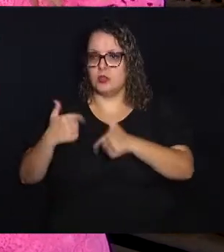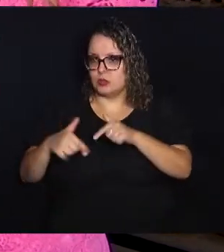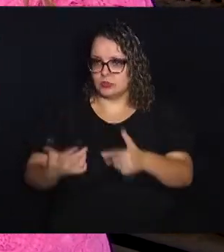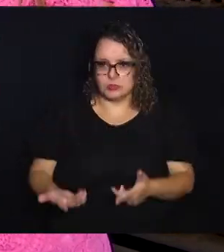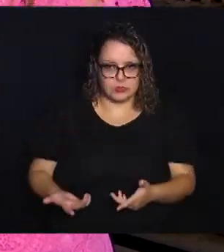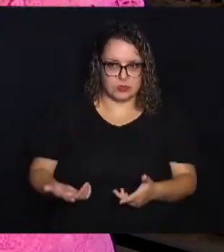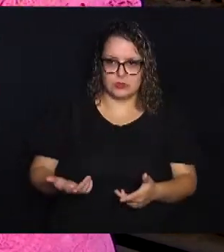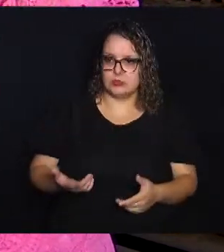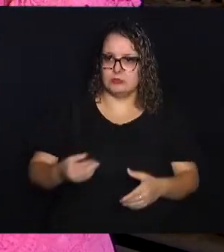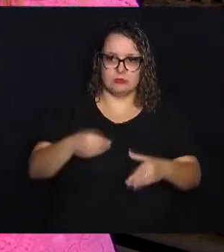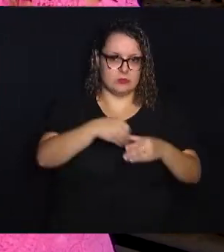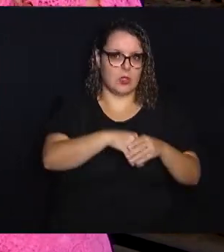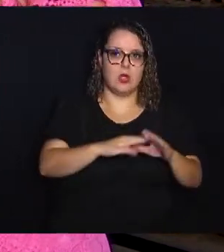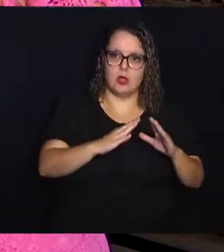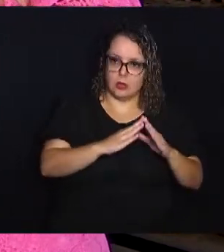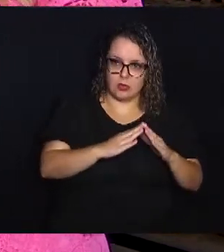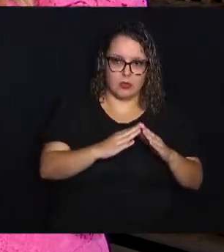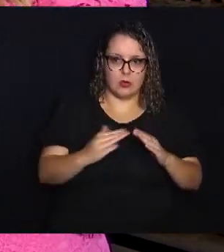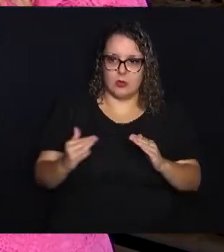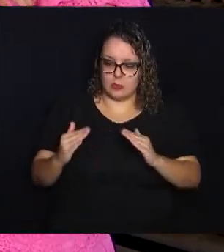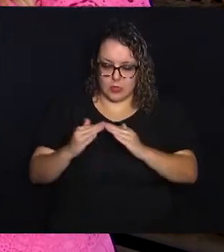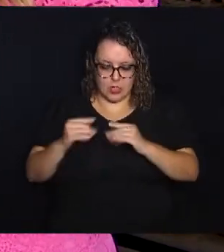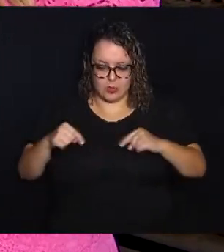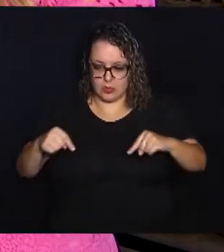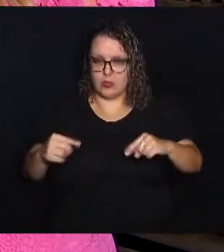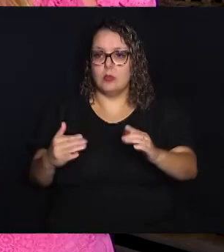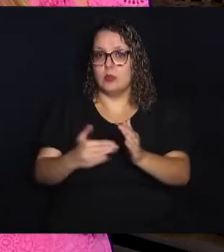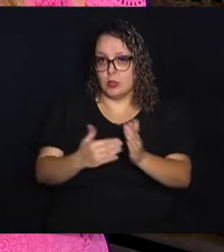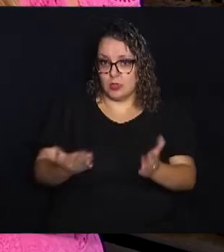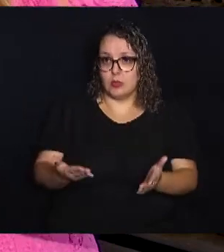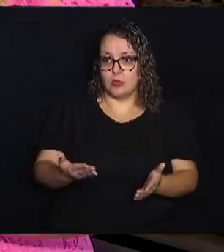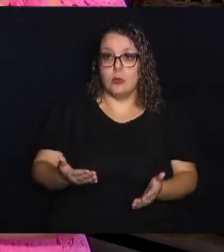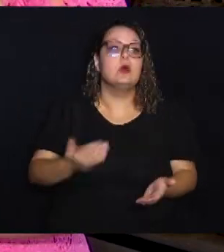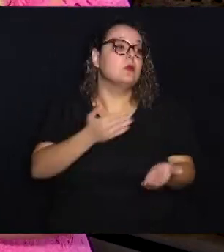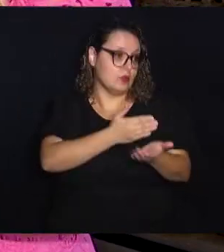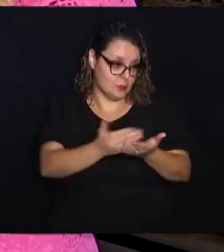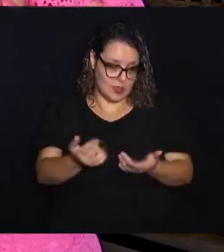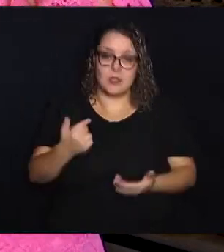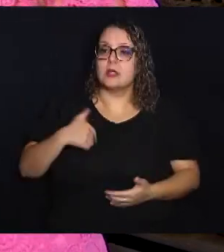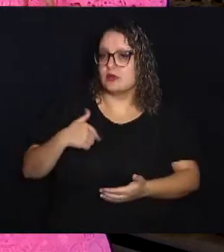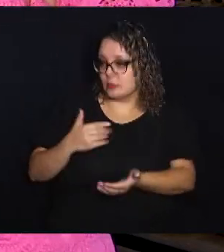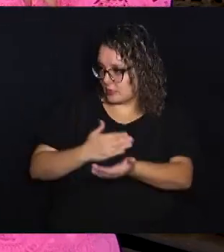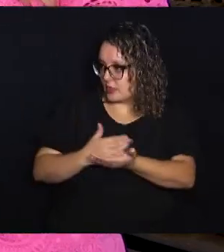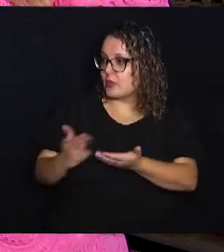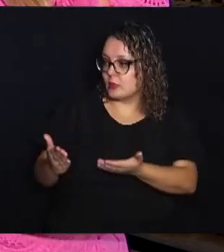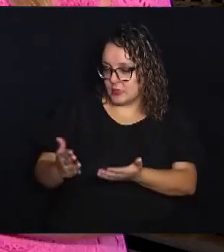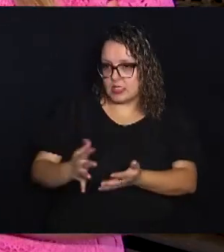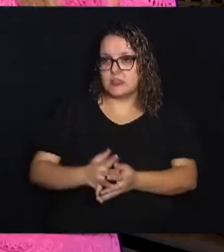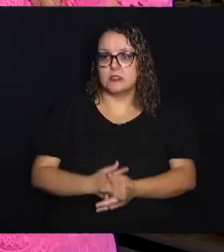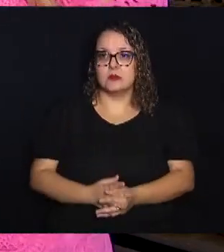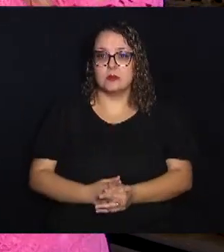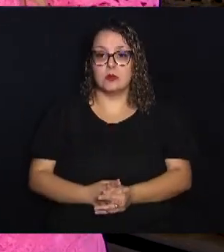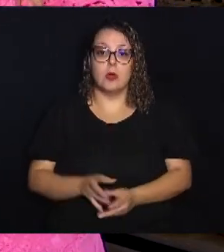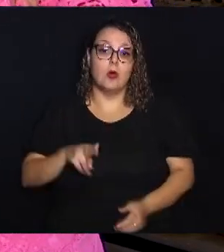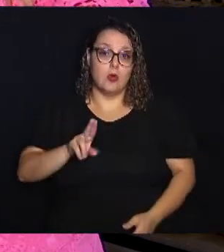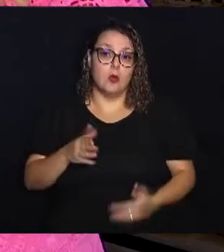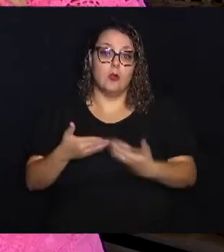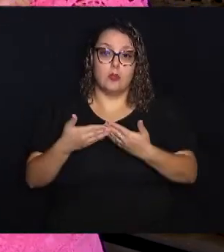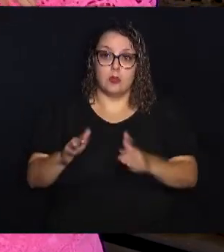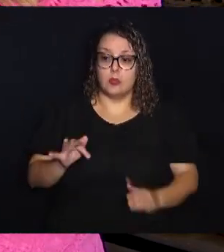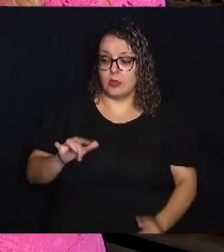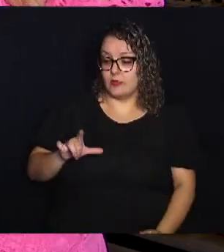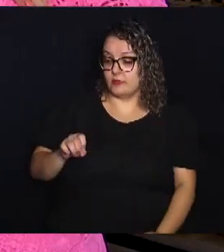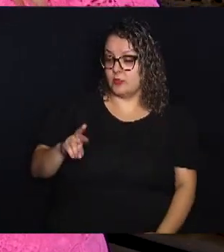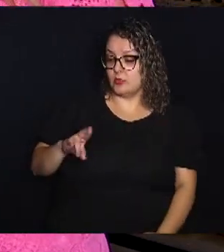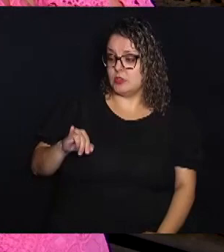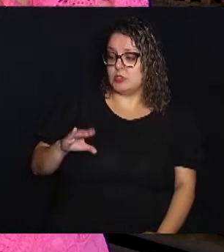pode trabalhar desde em casa, né, no fundo do seu quintal, por assim dizer. Onde você começou? Onde eu comecei. Ou você pode abrir